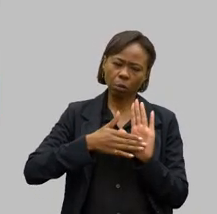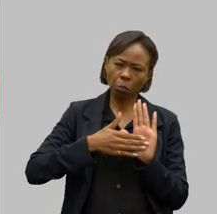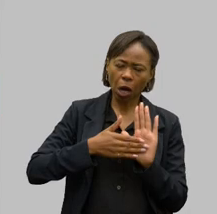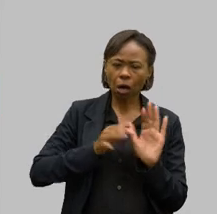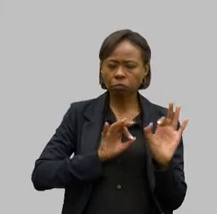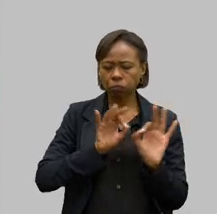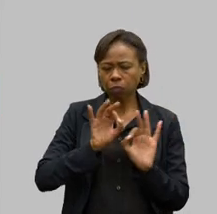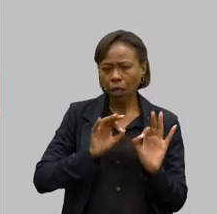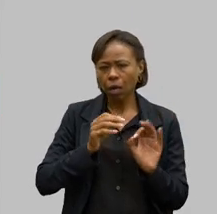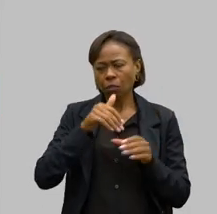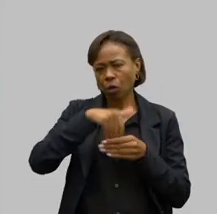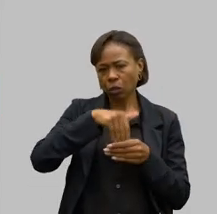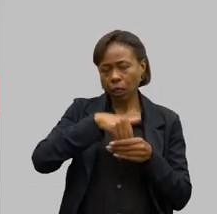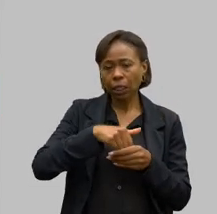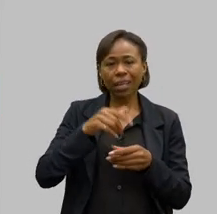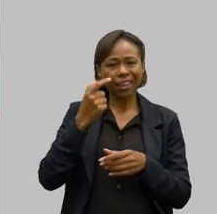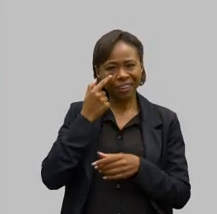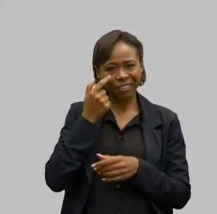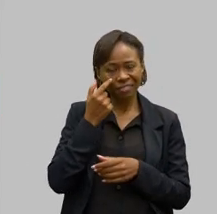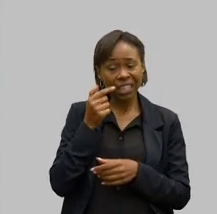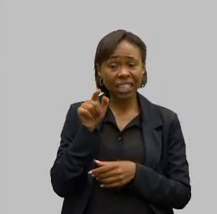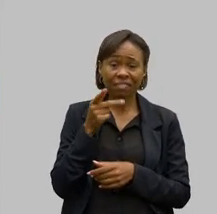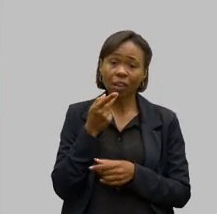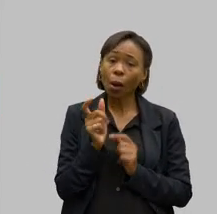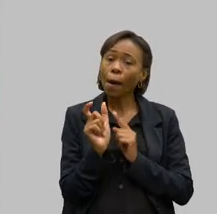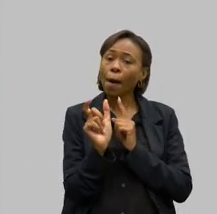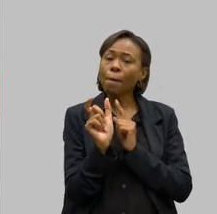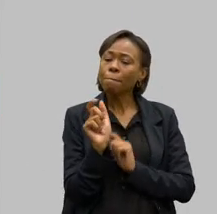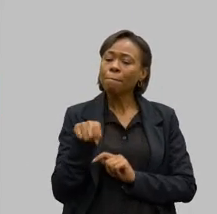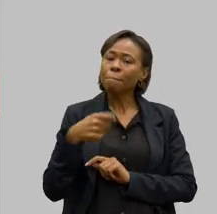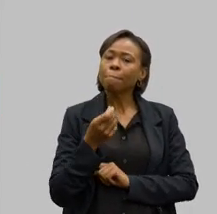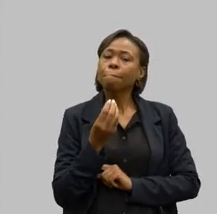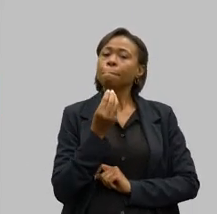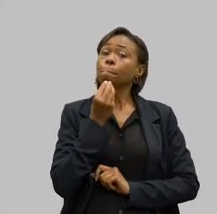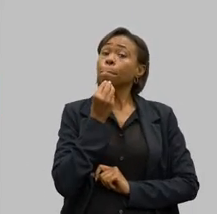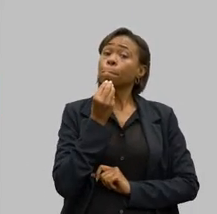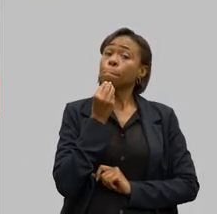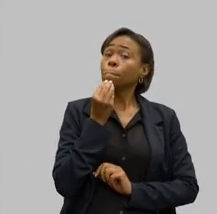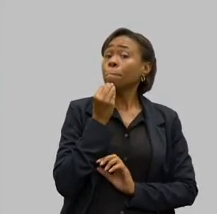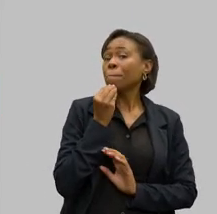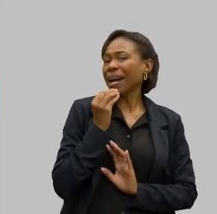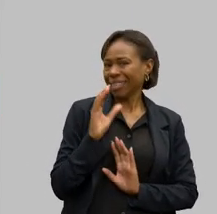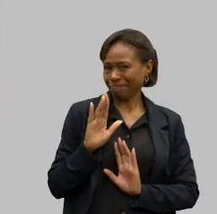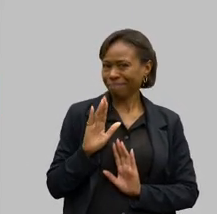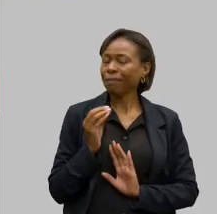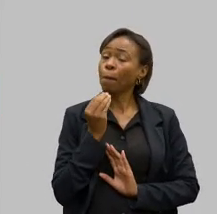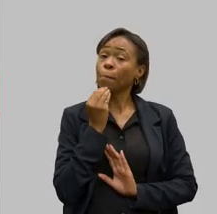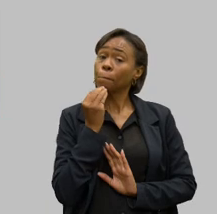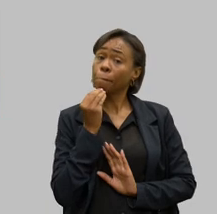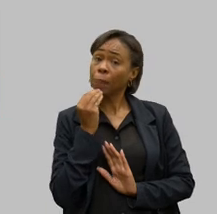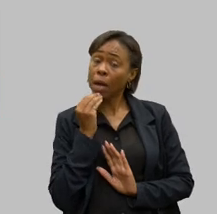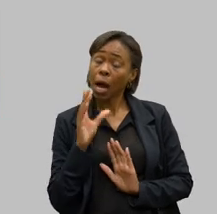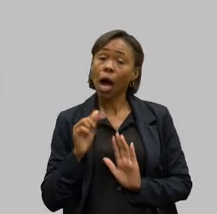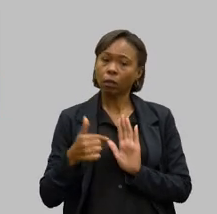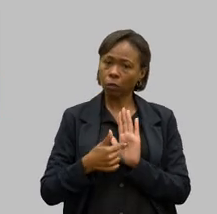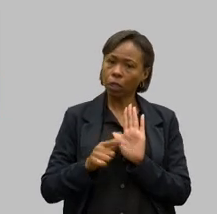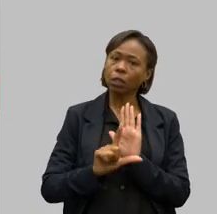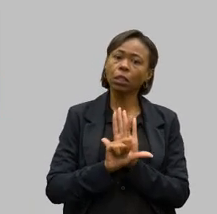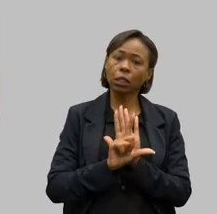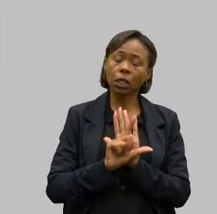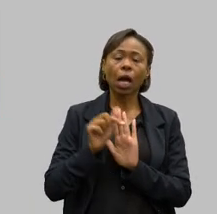Eu vi que a palavra poderá ser utilizada, ela está ressaltada na lei. Acho que essa casa tem a total condição